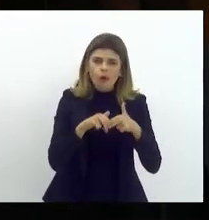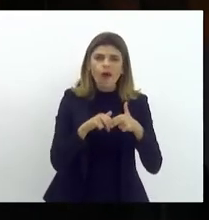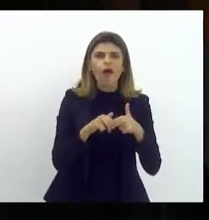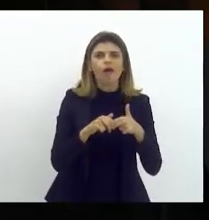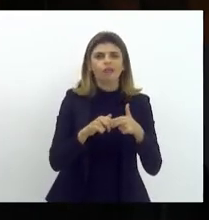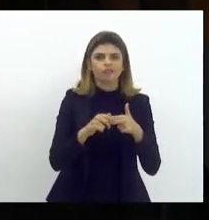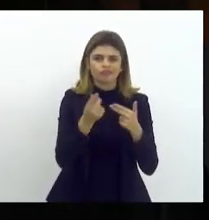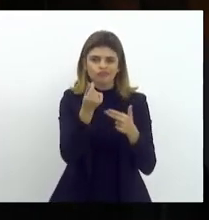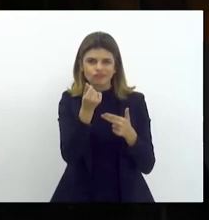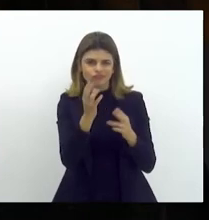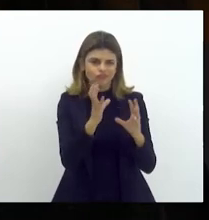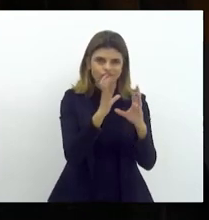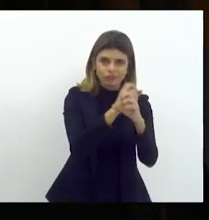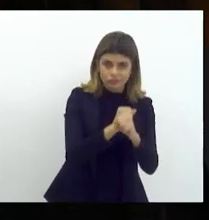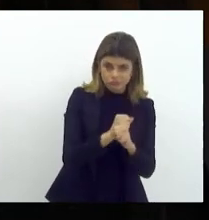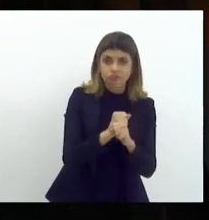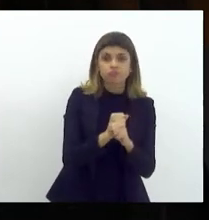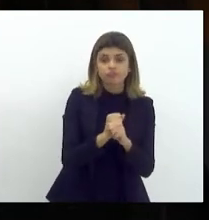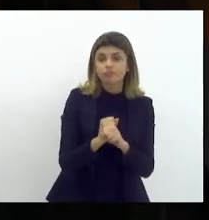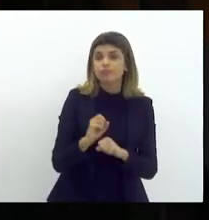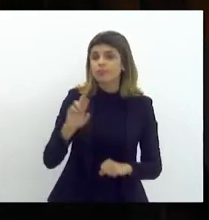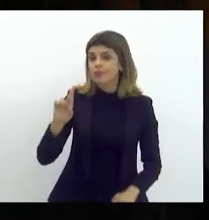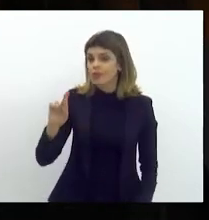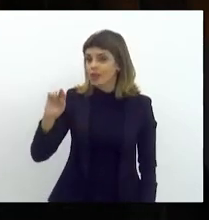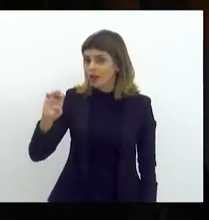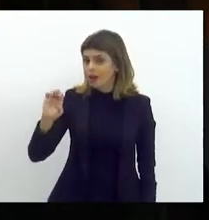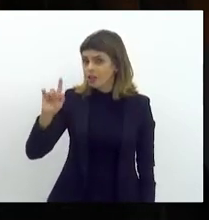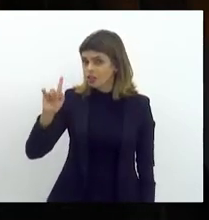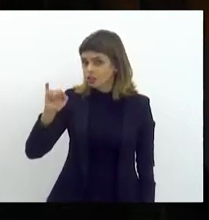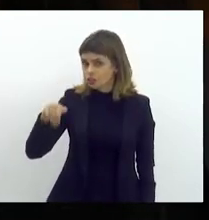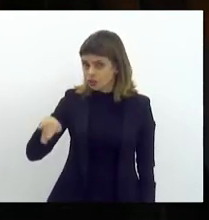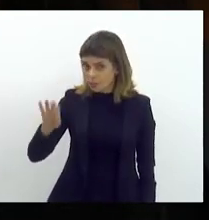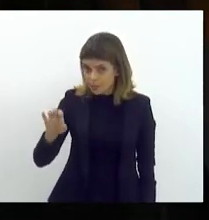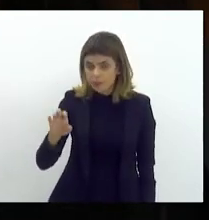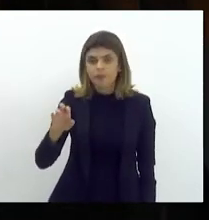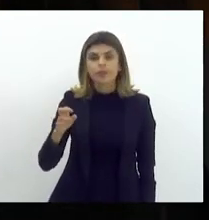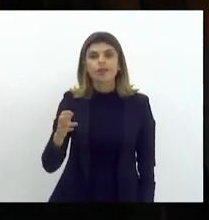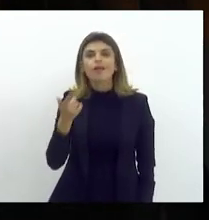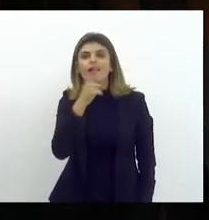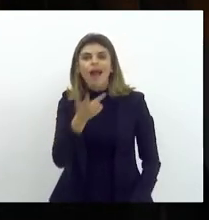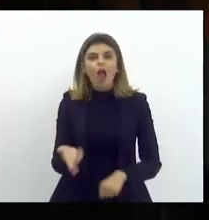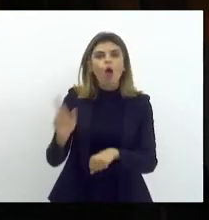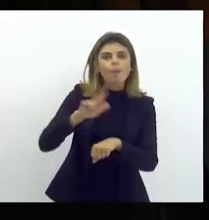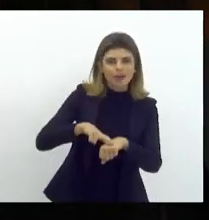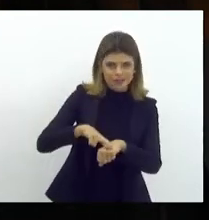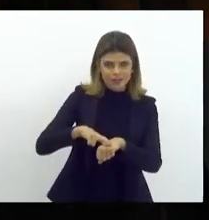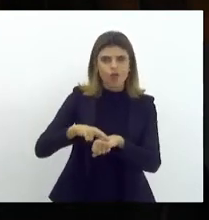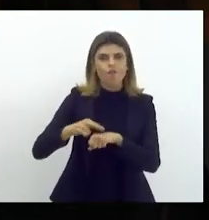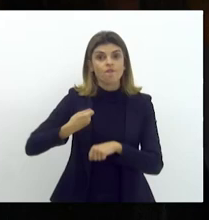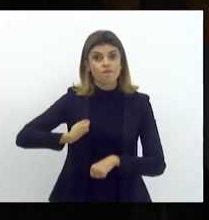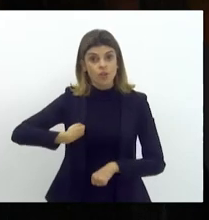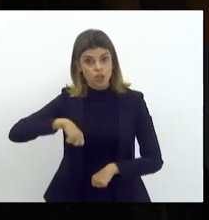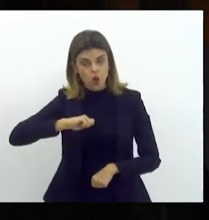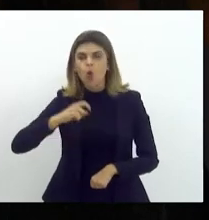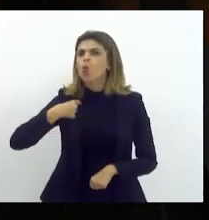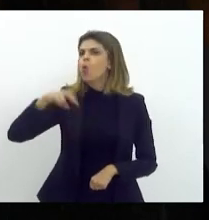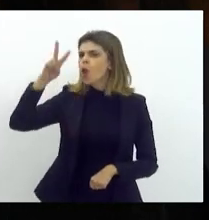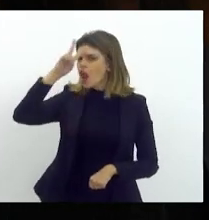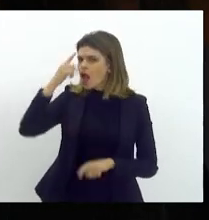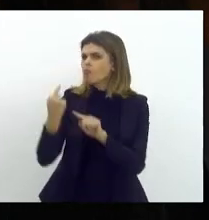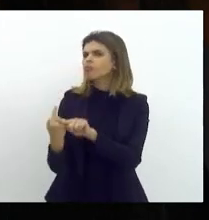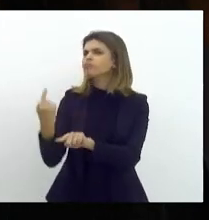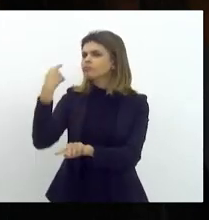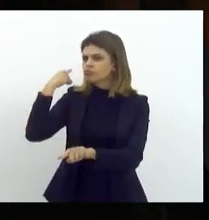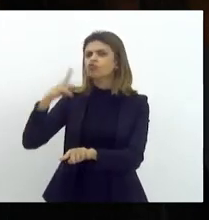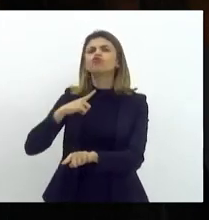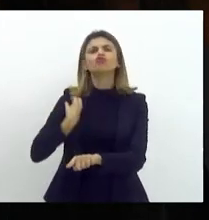fiscal eu me lembro que existe um programa do governo do estado criado algum